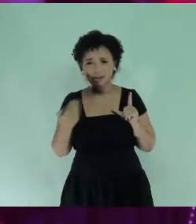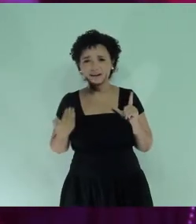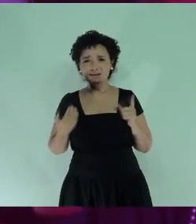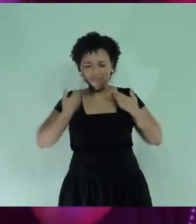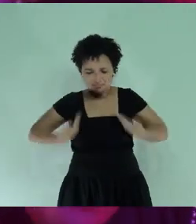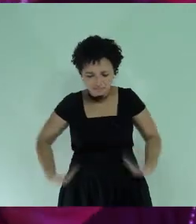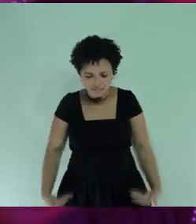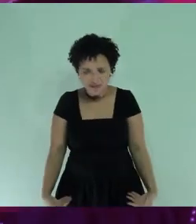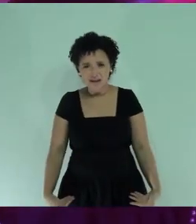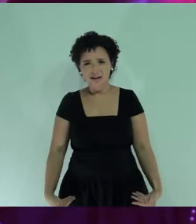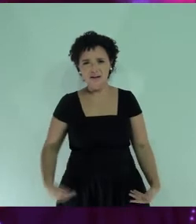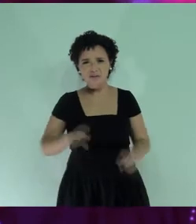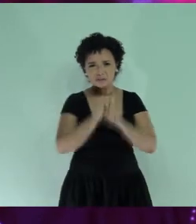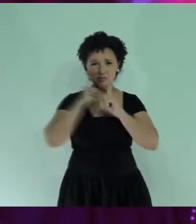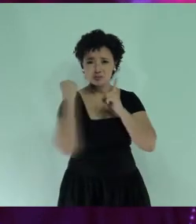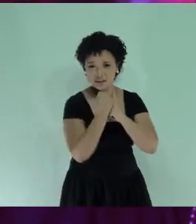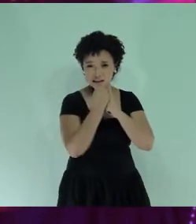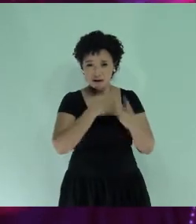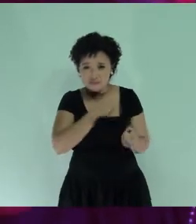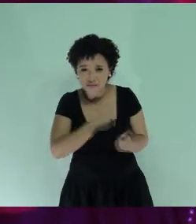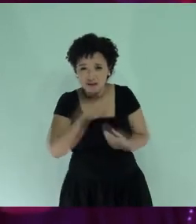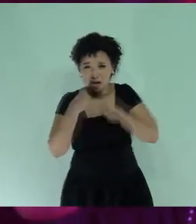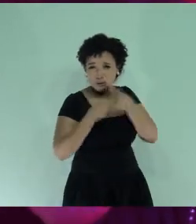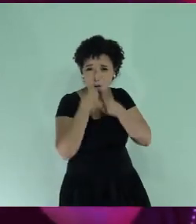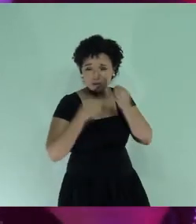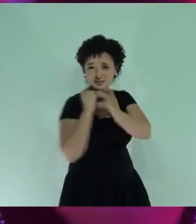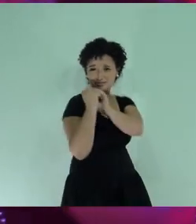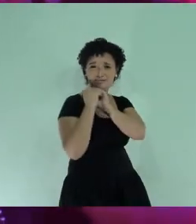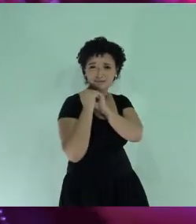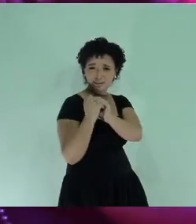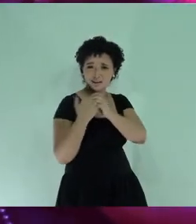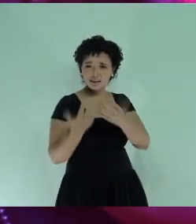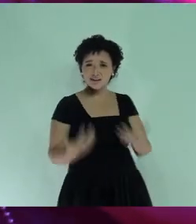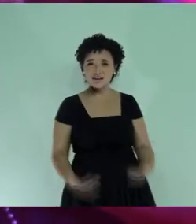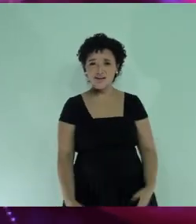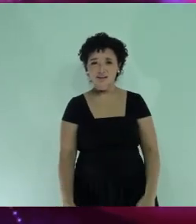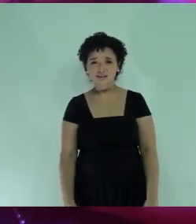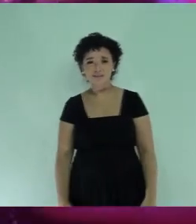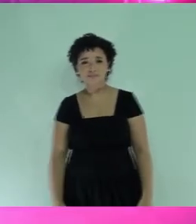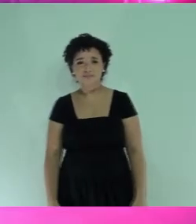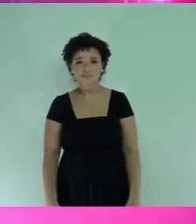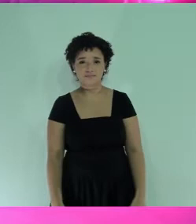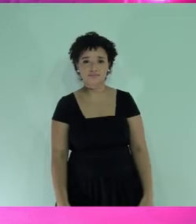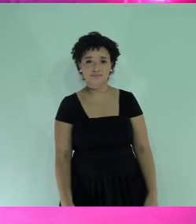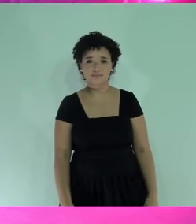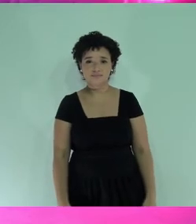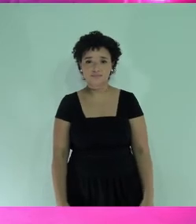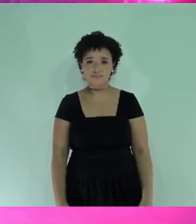conforto no meu corpo diz: não recomendado à sociedade.